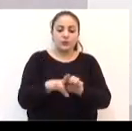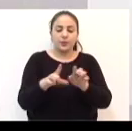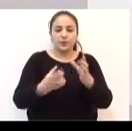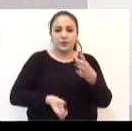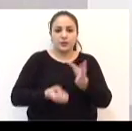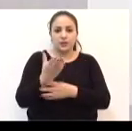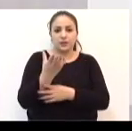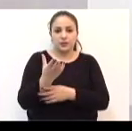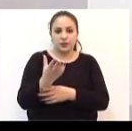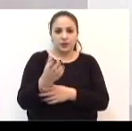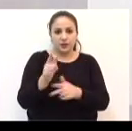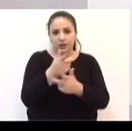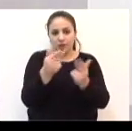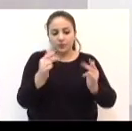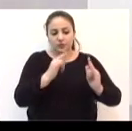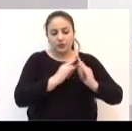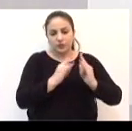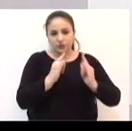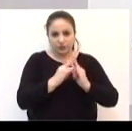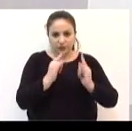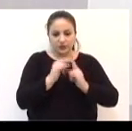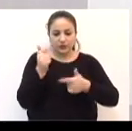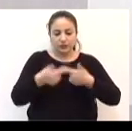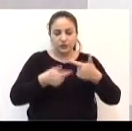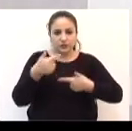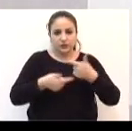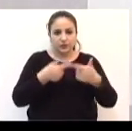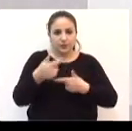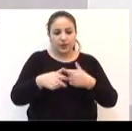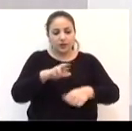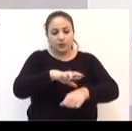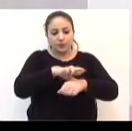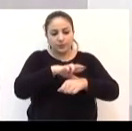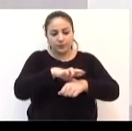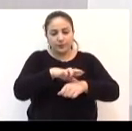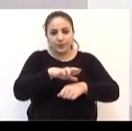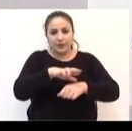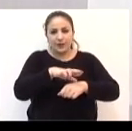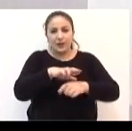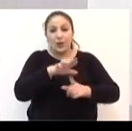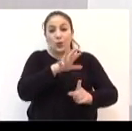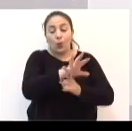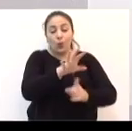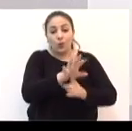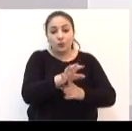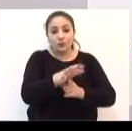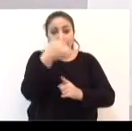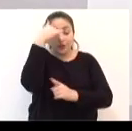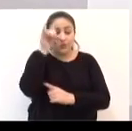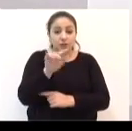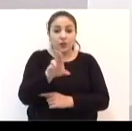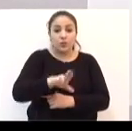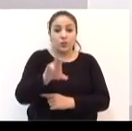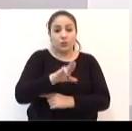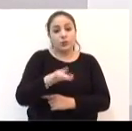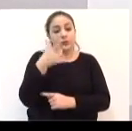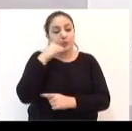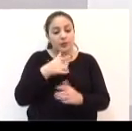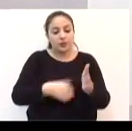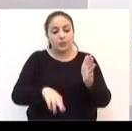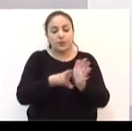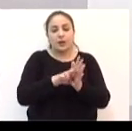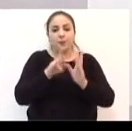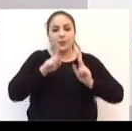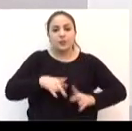fazer com que as entidades que trabalham com prevenção, que trabalham com recuperação de dependente químico,